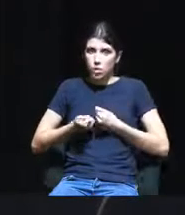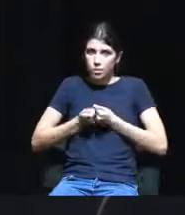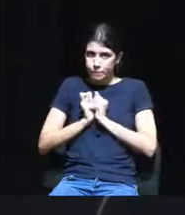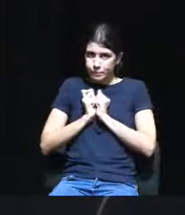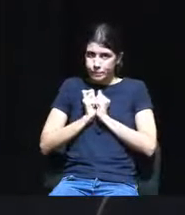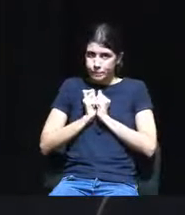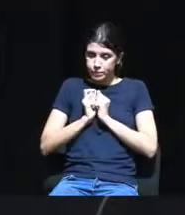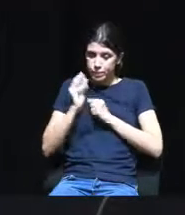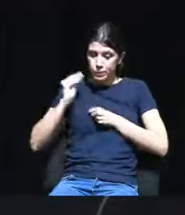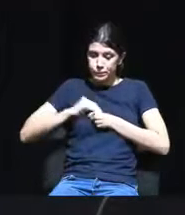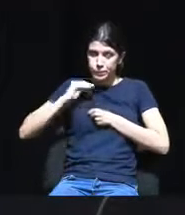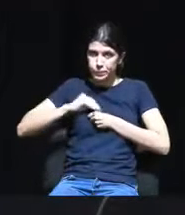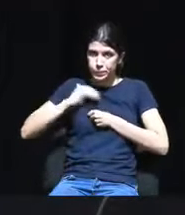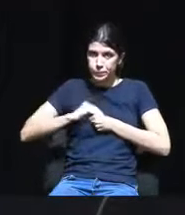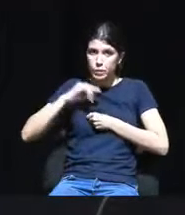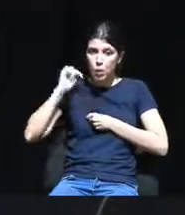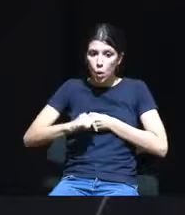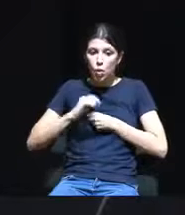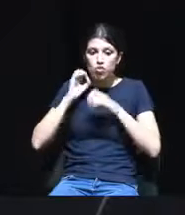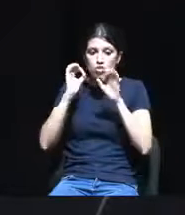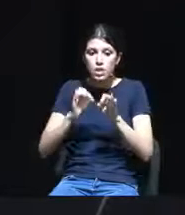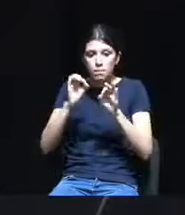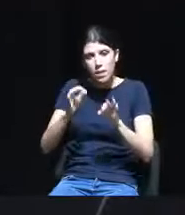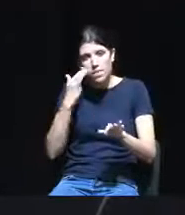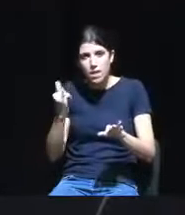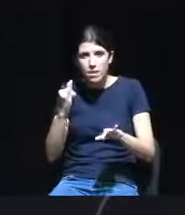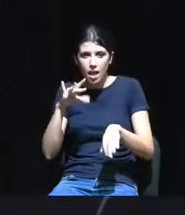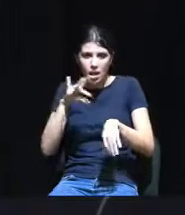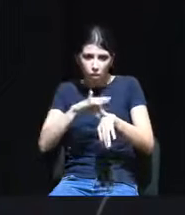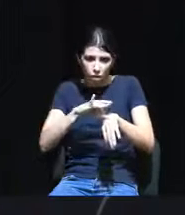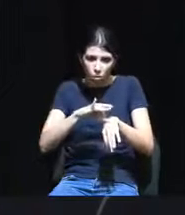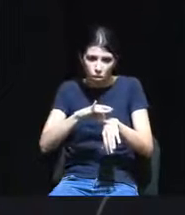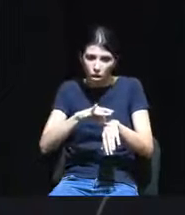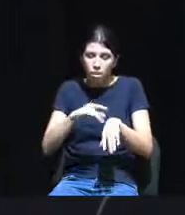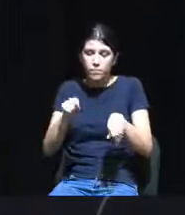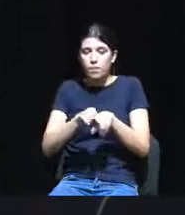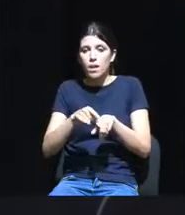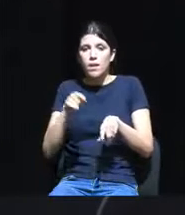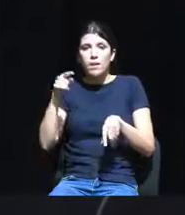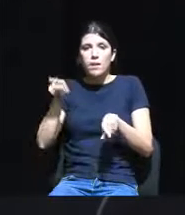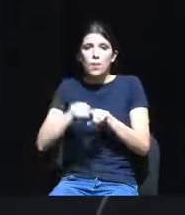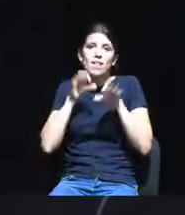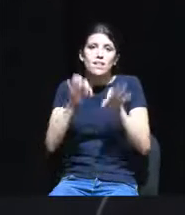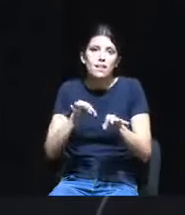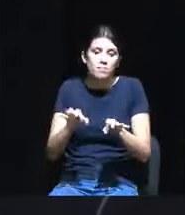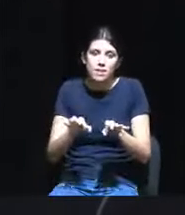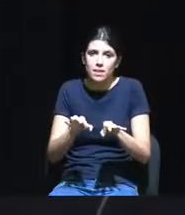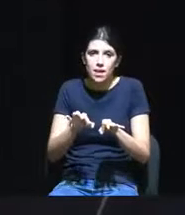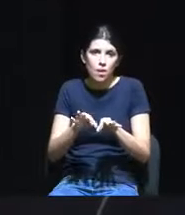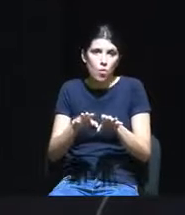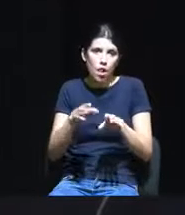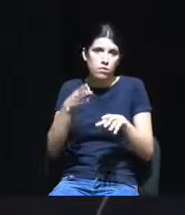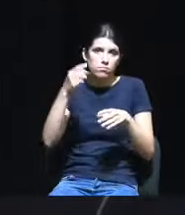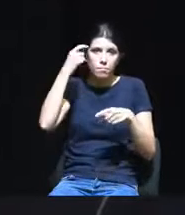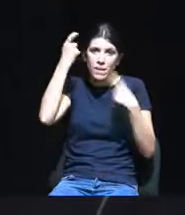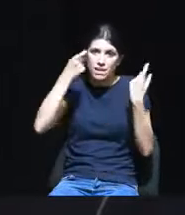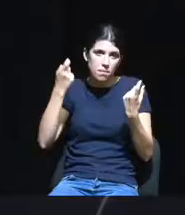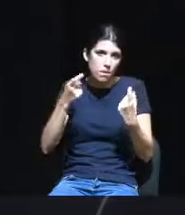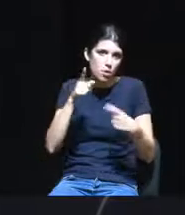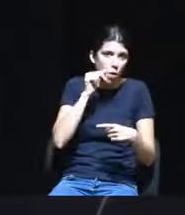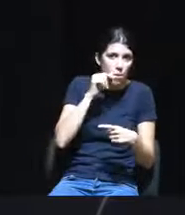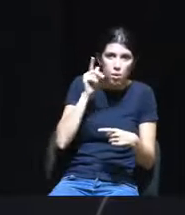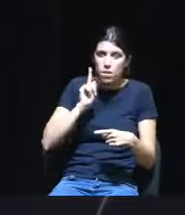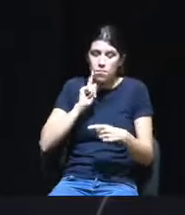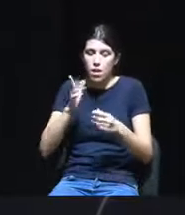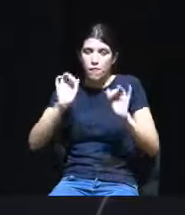praticam hoje as chamadas terapias de conversão, uma tortura que ninguém deve ser sujeito e que devem ser banidas. Importa, por